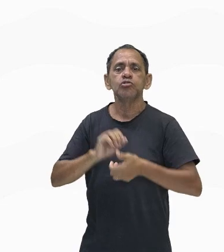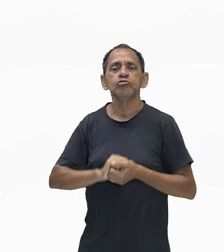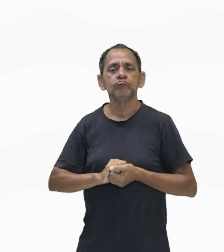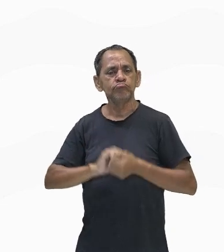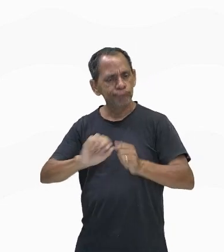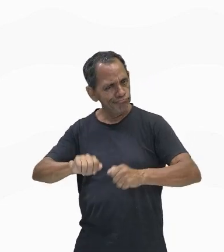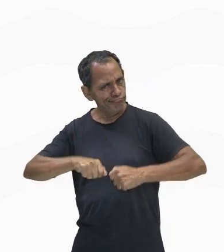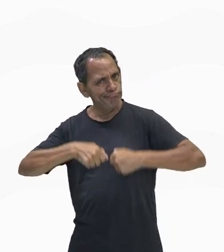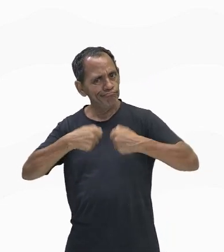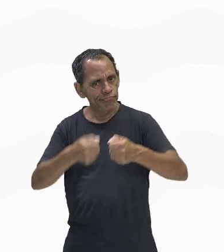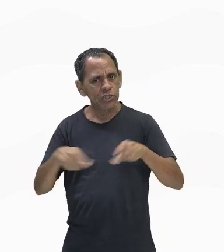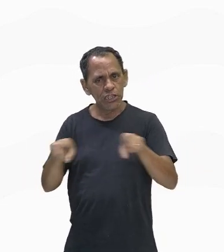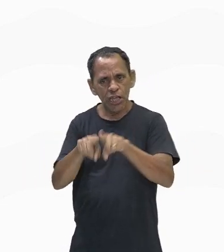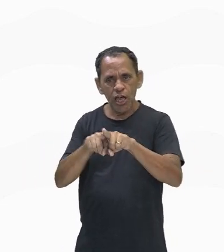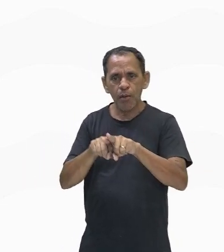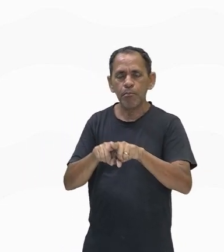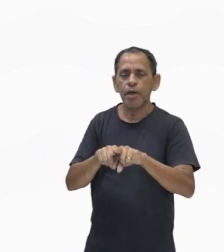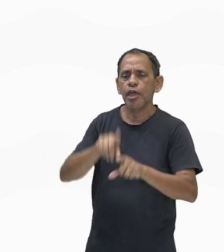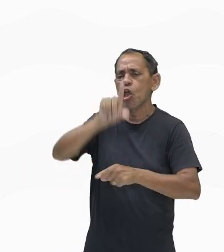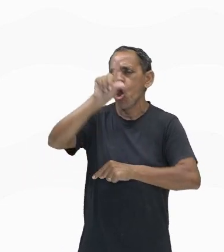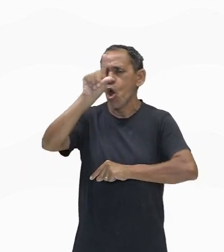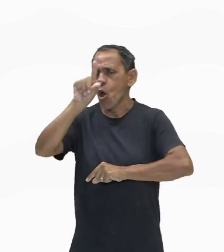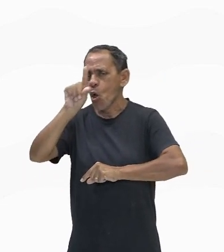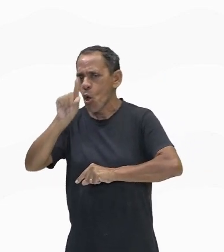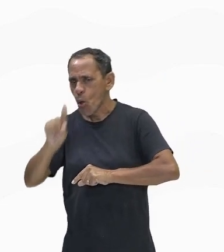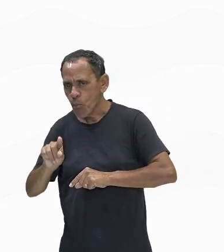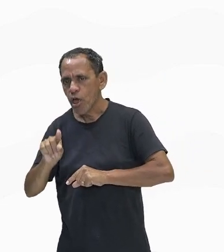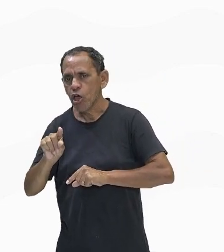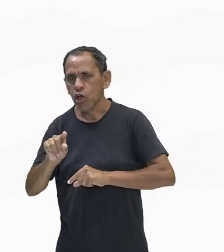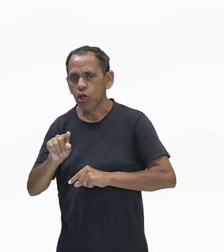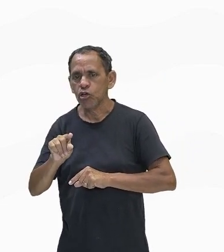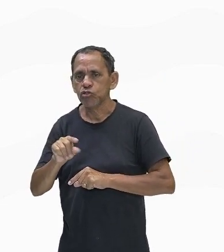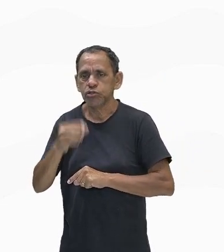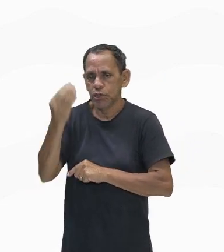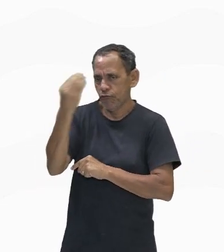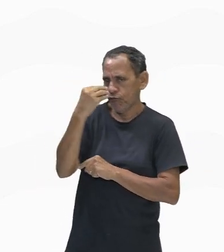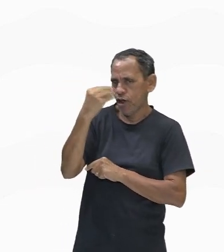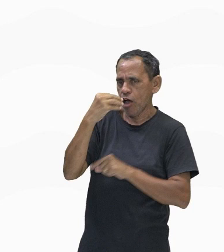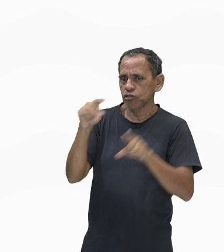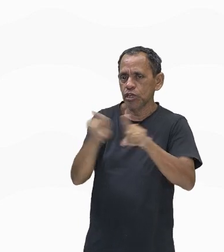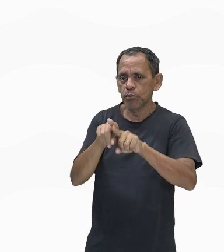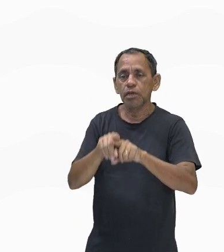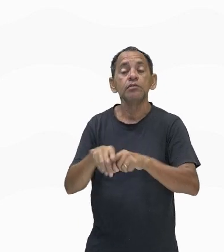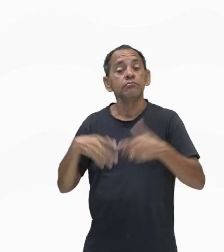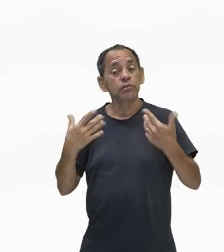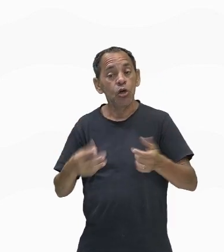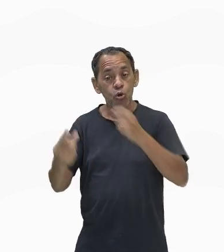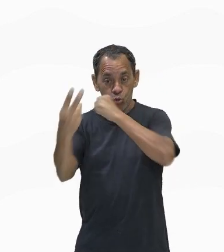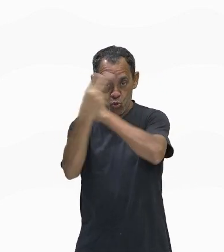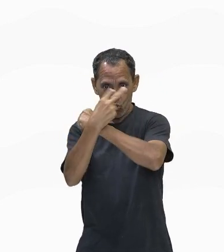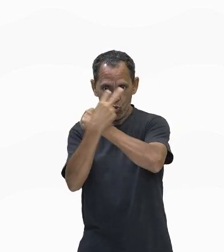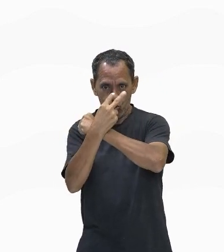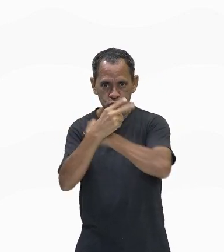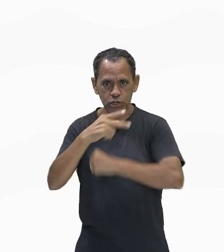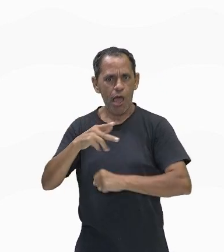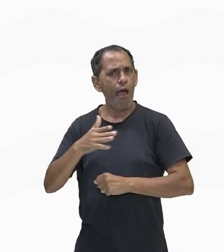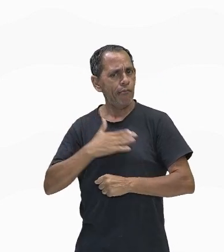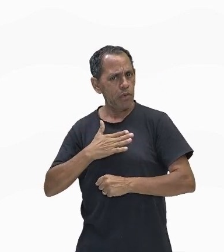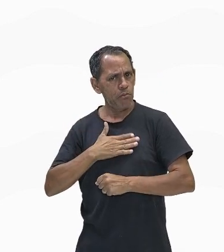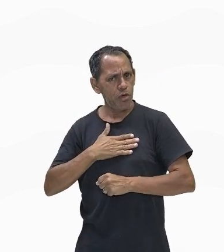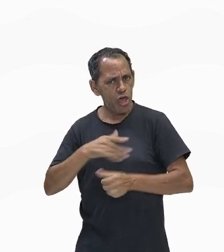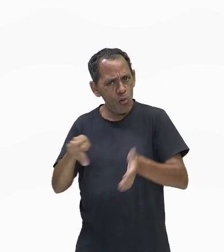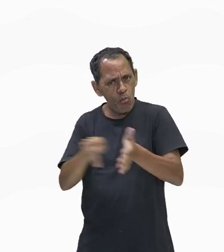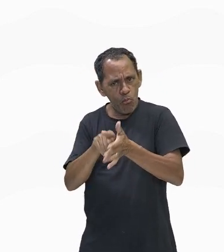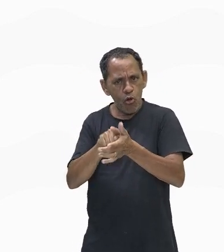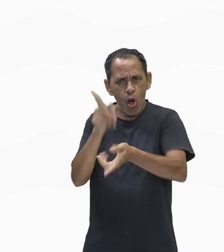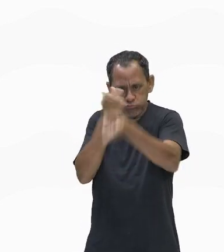menos vulneráveis, né? Então, cuidar de mim mesma me torna mais resiliente. Se eu sou mais resiliente,